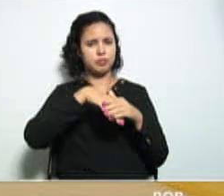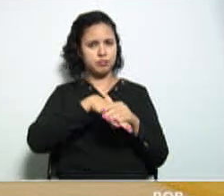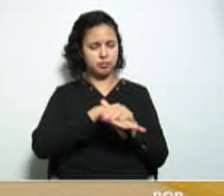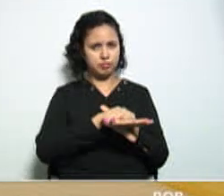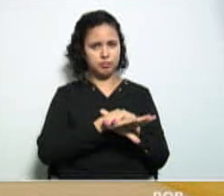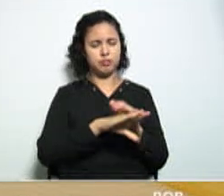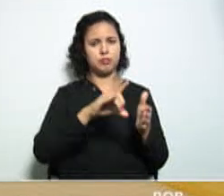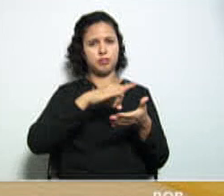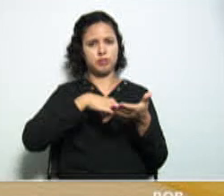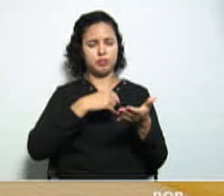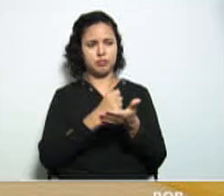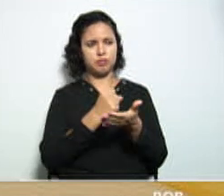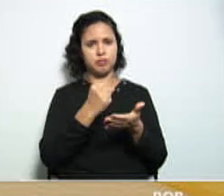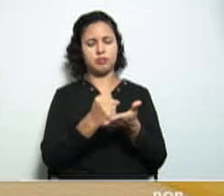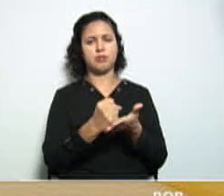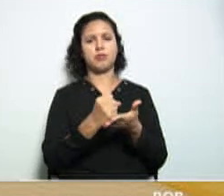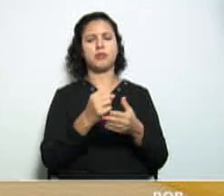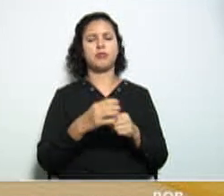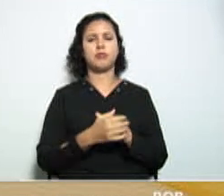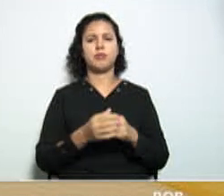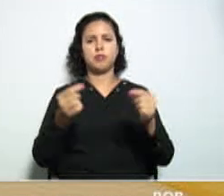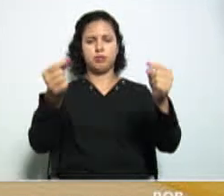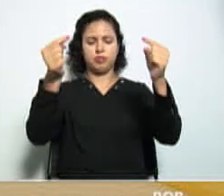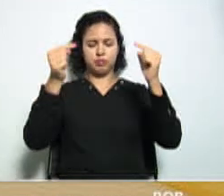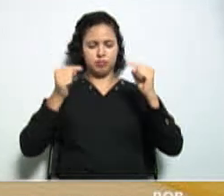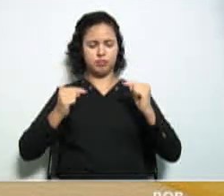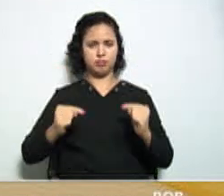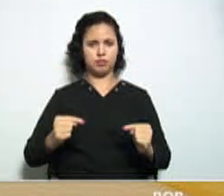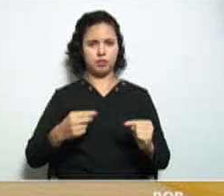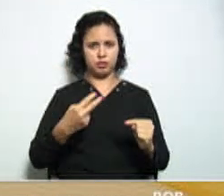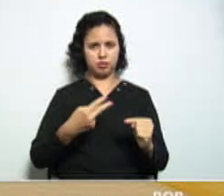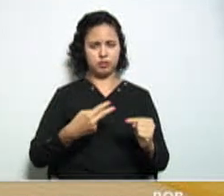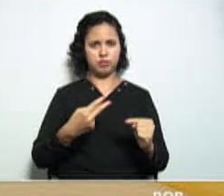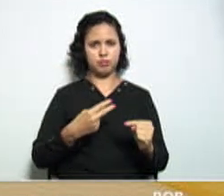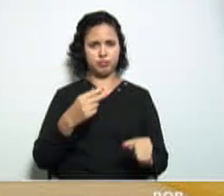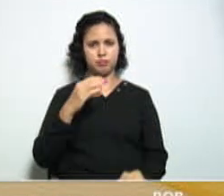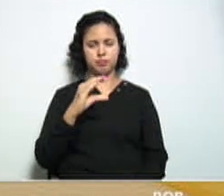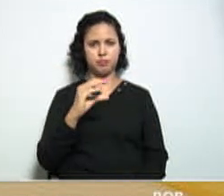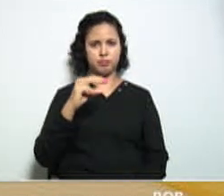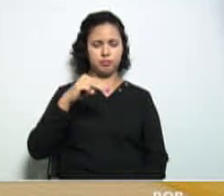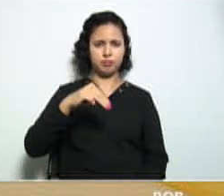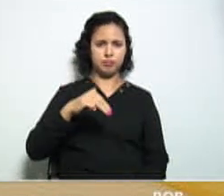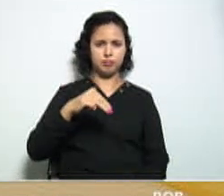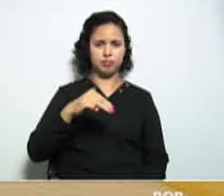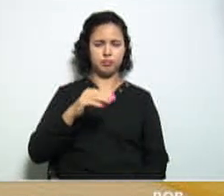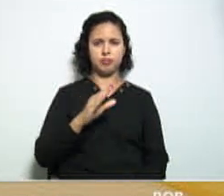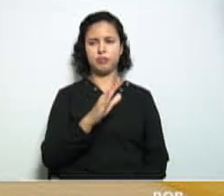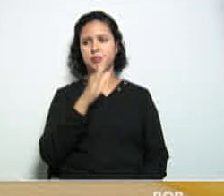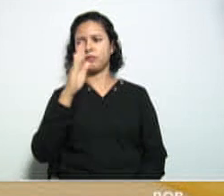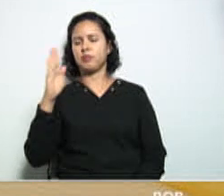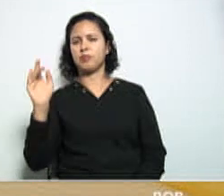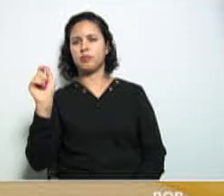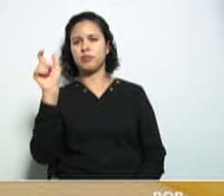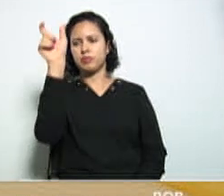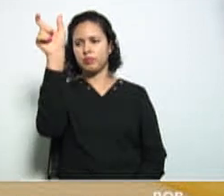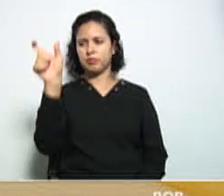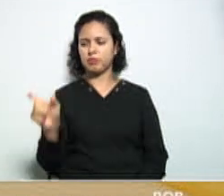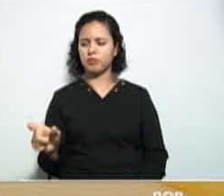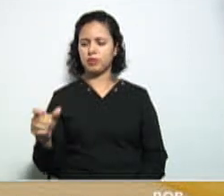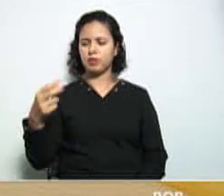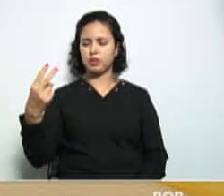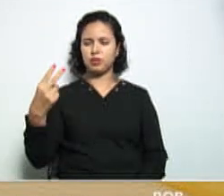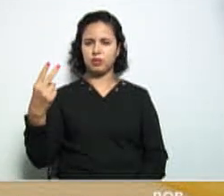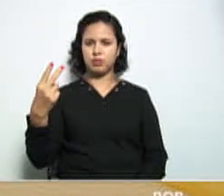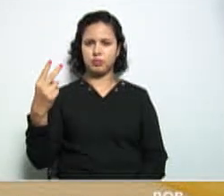o documento. A margem inferior é 2 centímetros e a margem direita também é 2 centímetros,